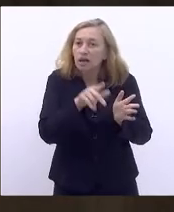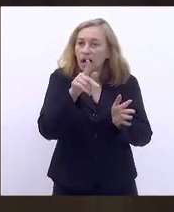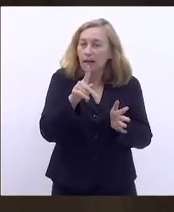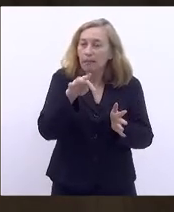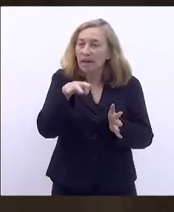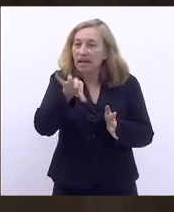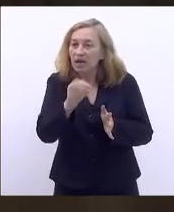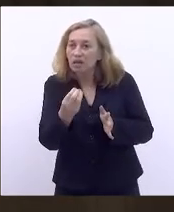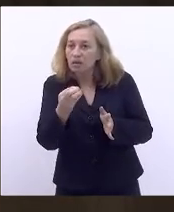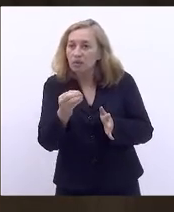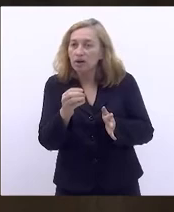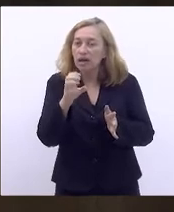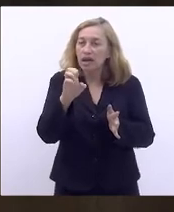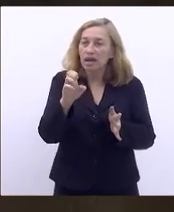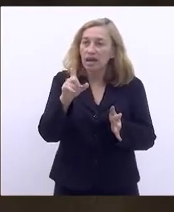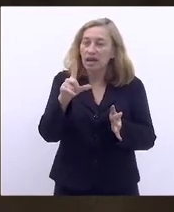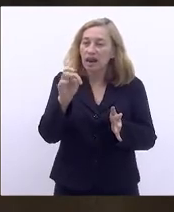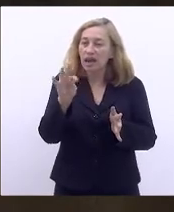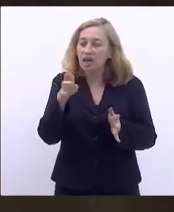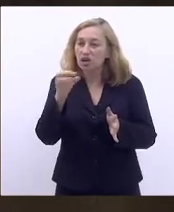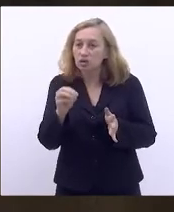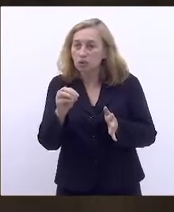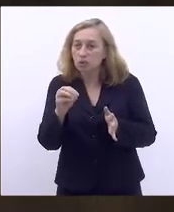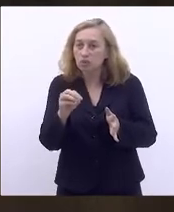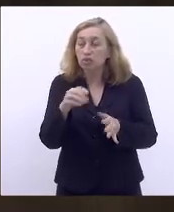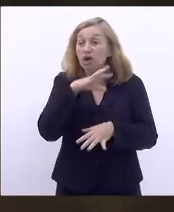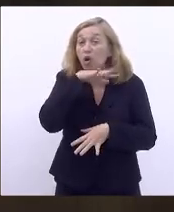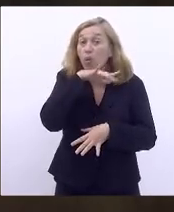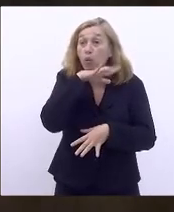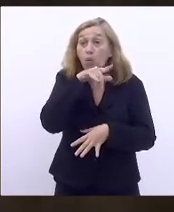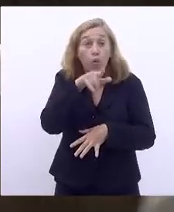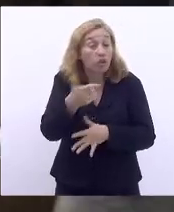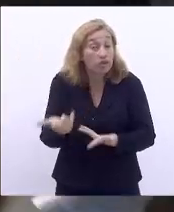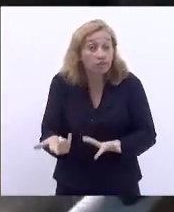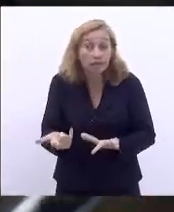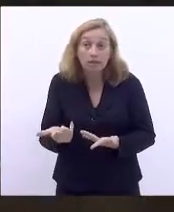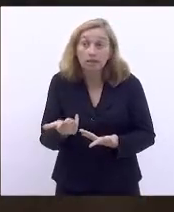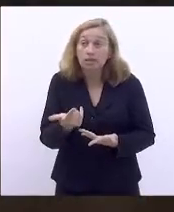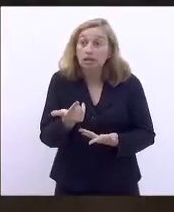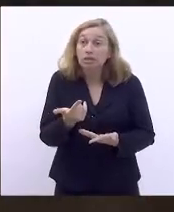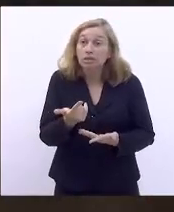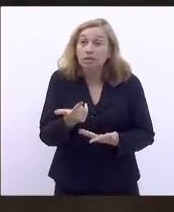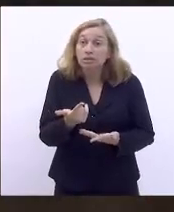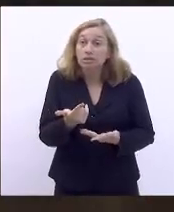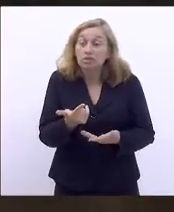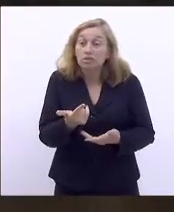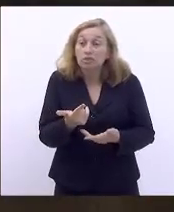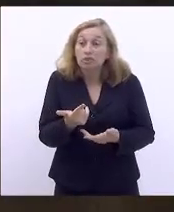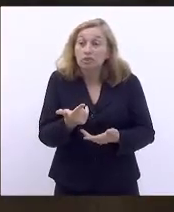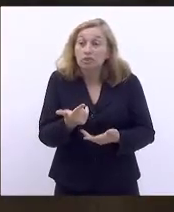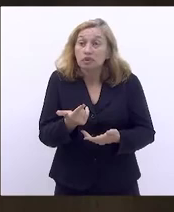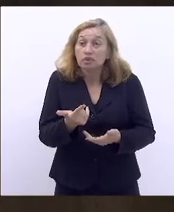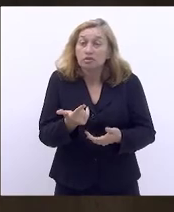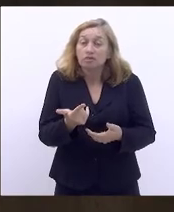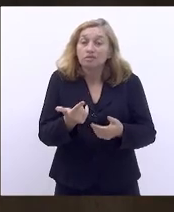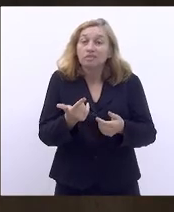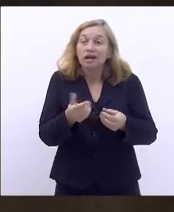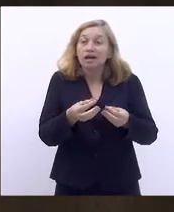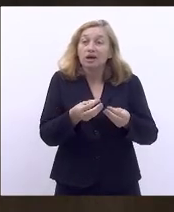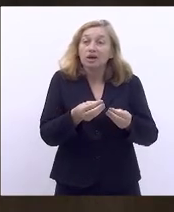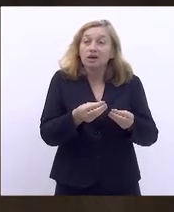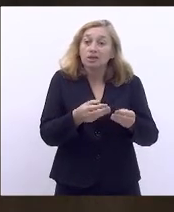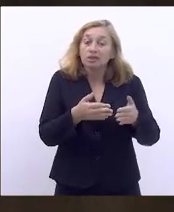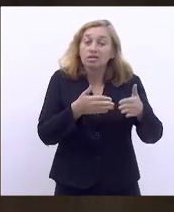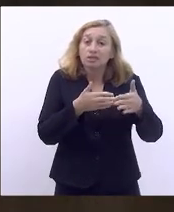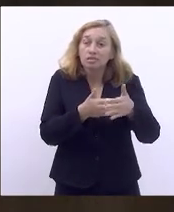de eletrocardiograma, presidente. O aparelho está obsoleto, combalido, não funciona de forma adequada, atrapalhando